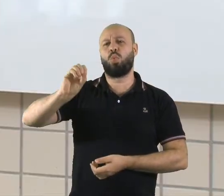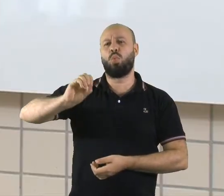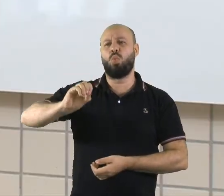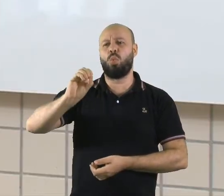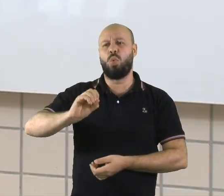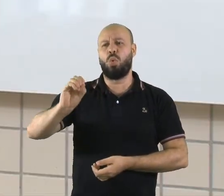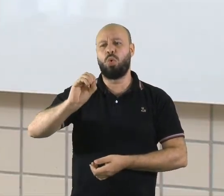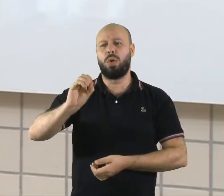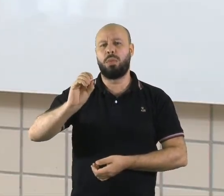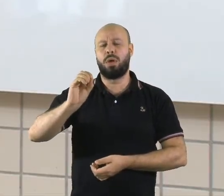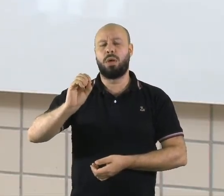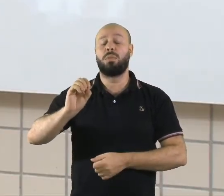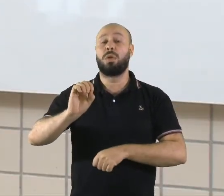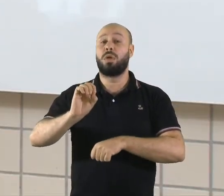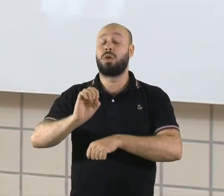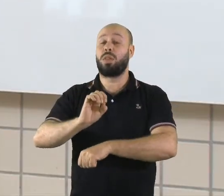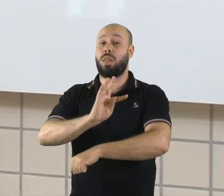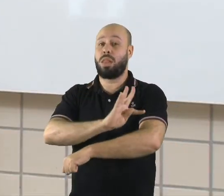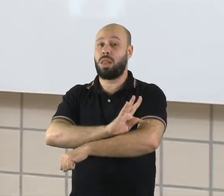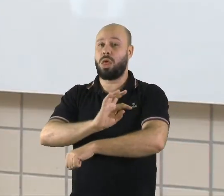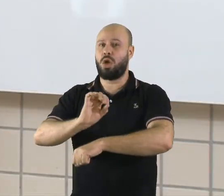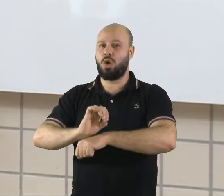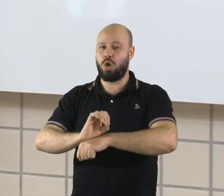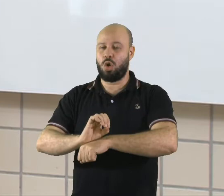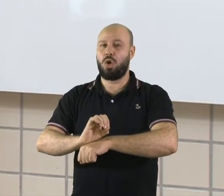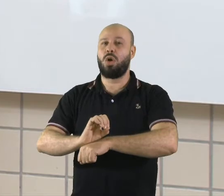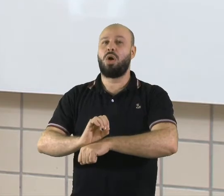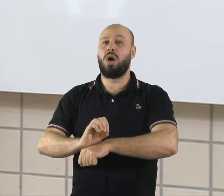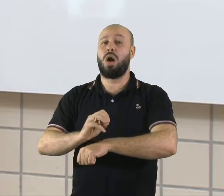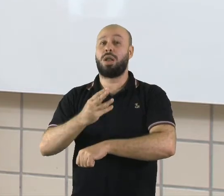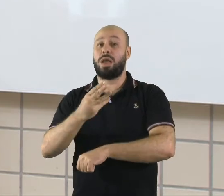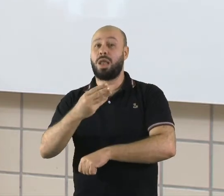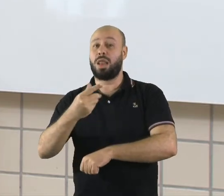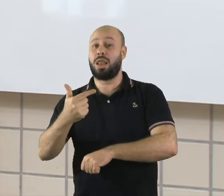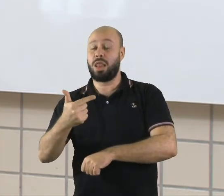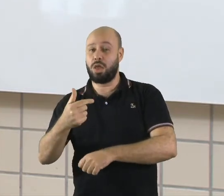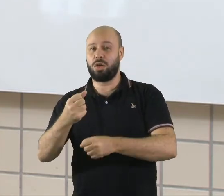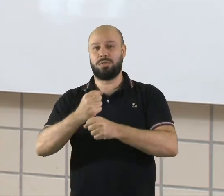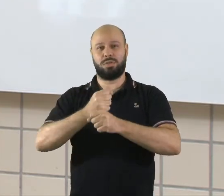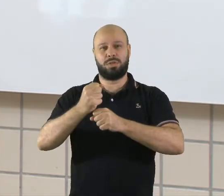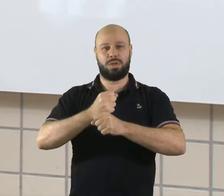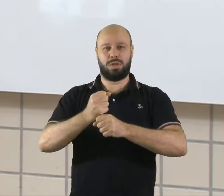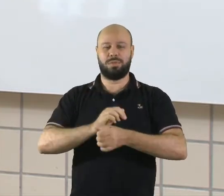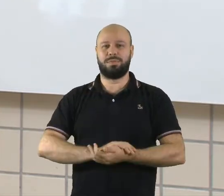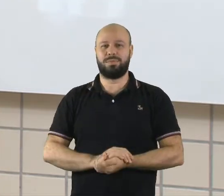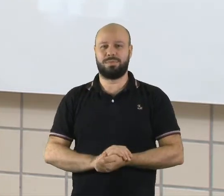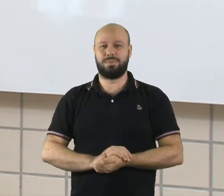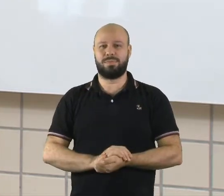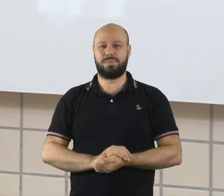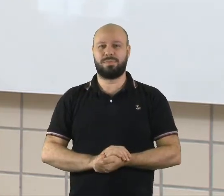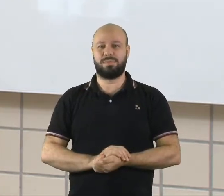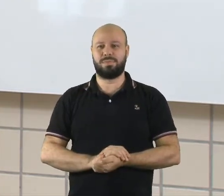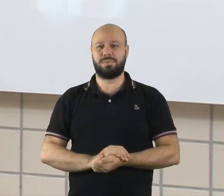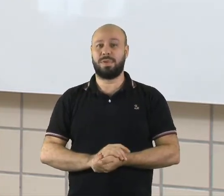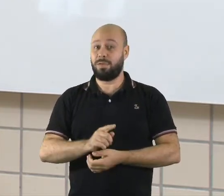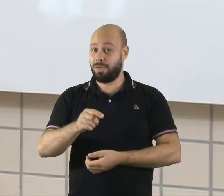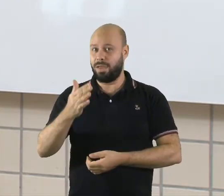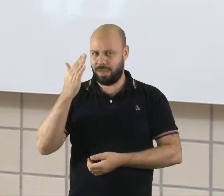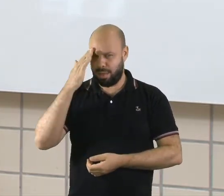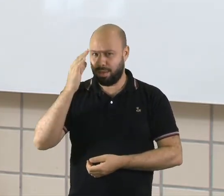o nosso estado, Tocantins, completou 32 anos. Quem está por dentro